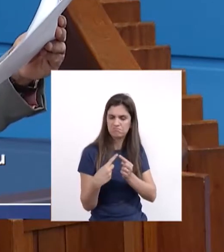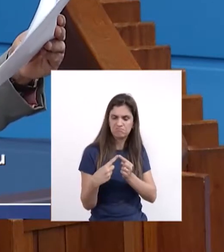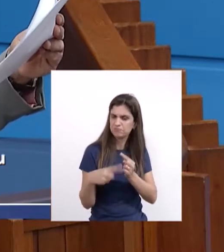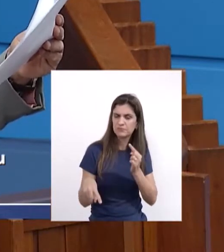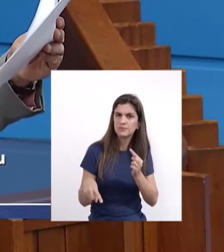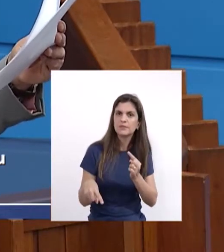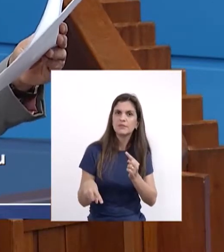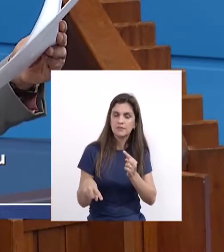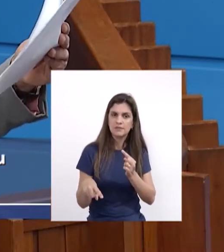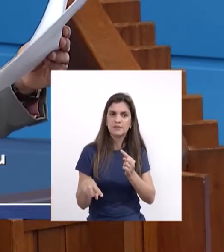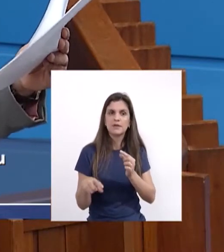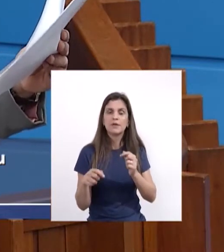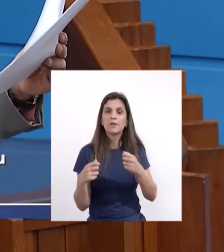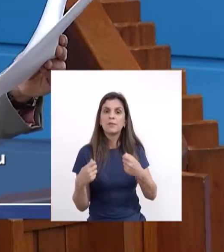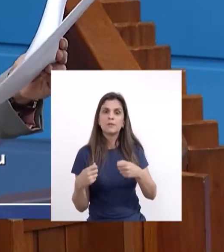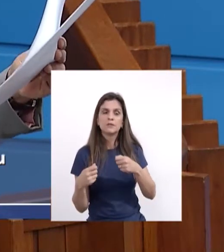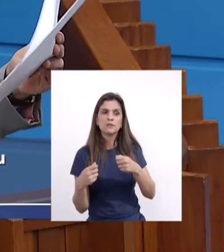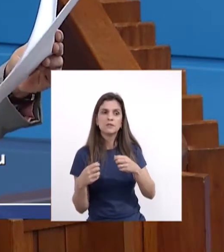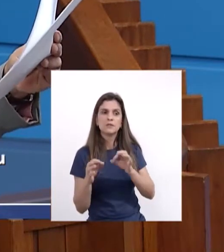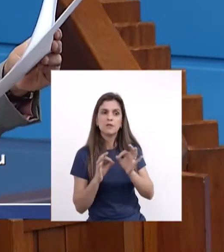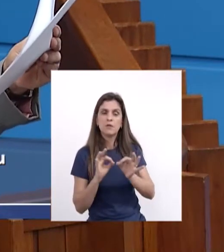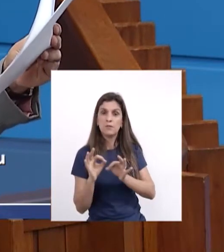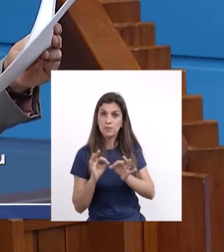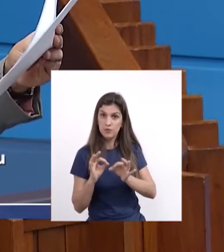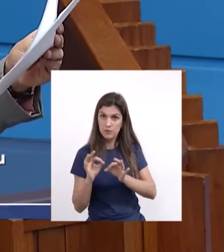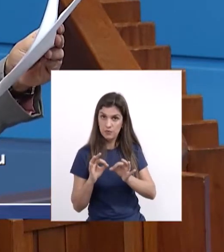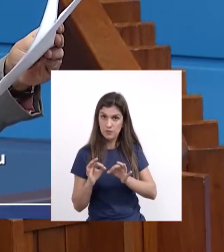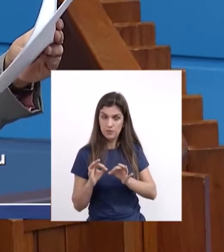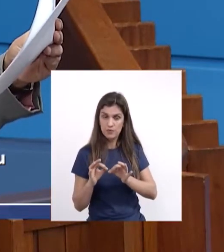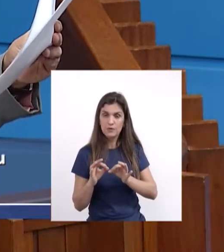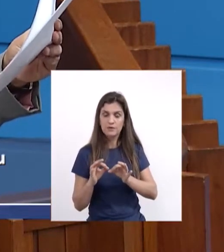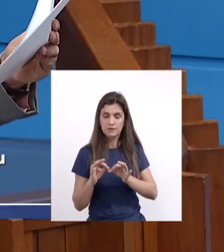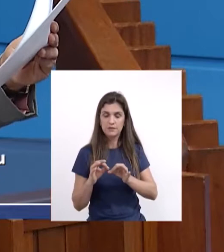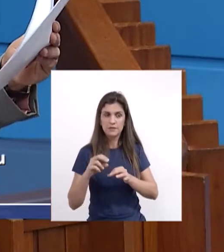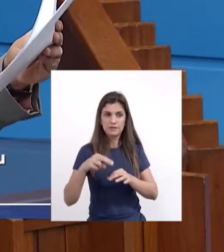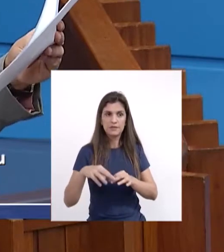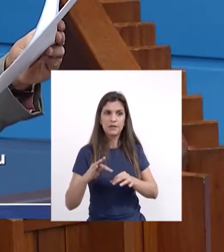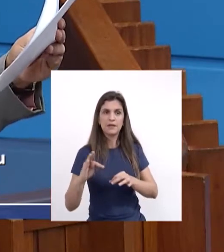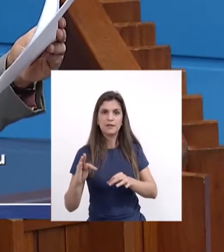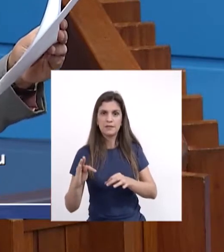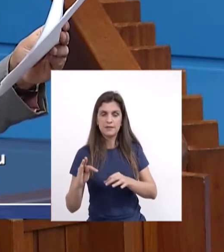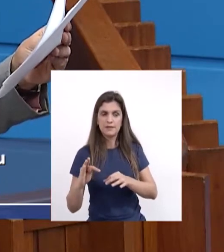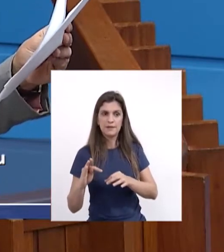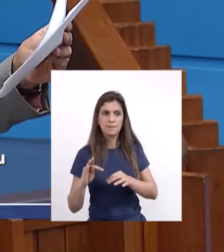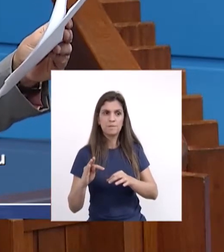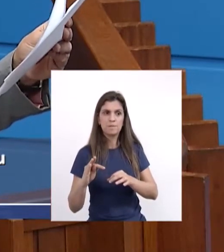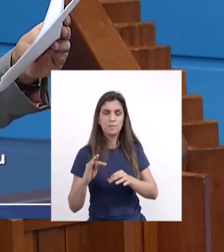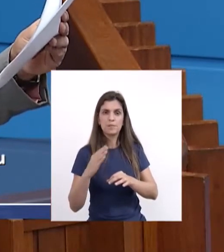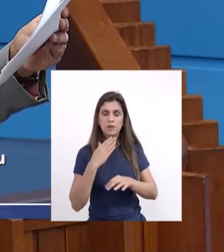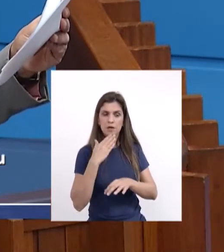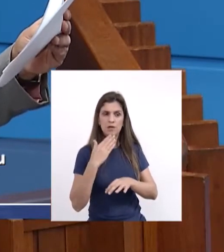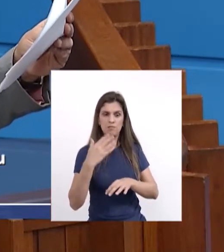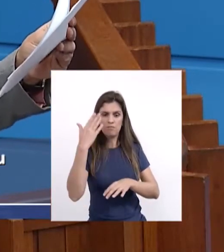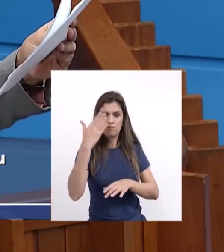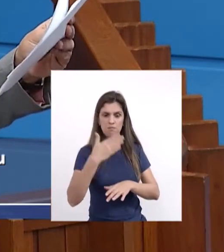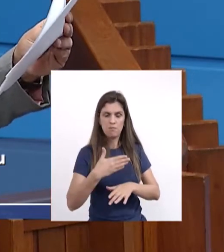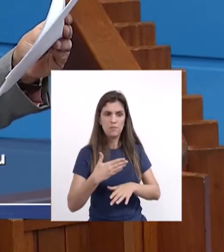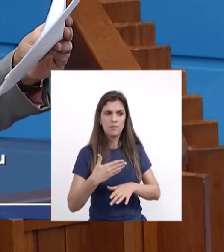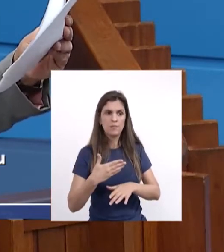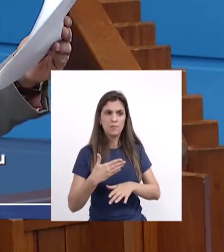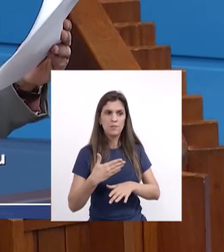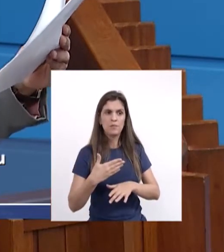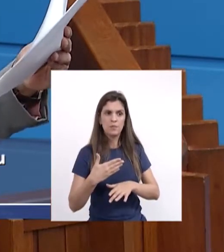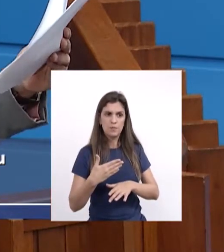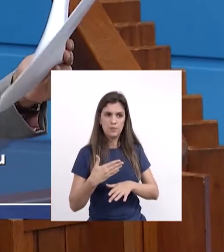de recomposição do contrato, foi admitida pela própria NTT. Nesse sentido, está demonstrado nos autos que a agravante apresentou